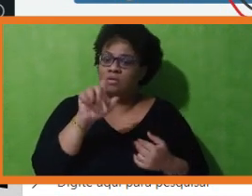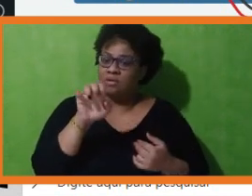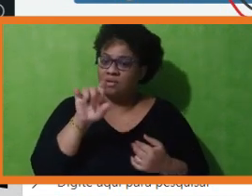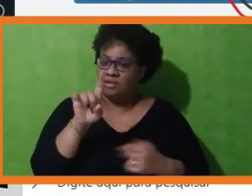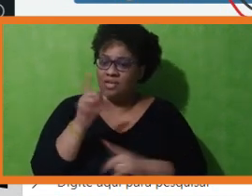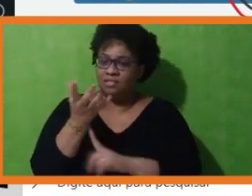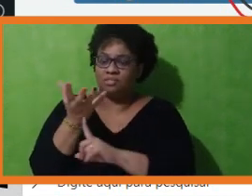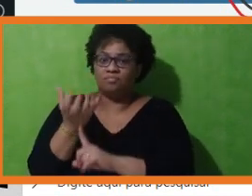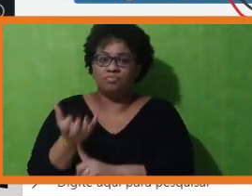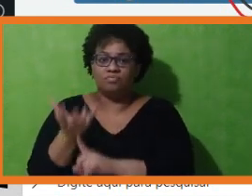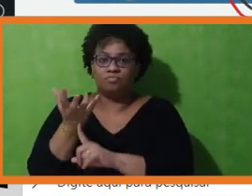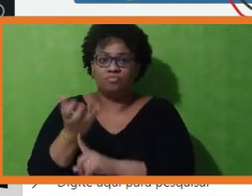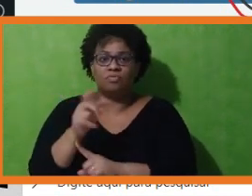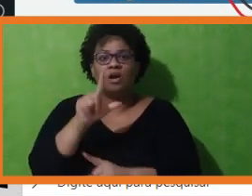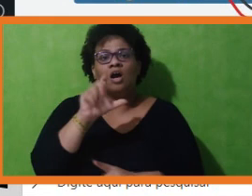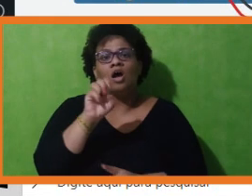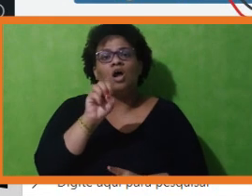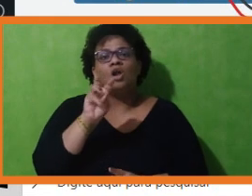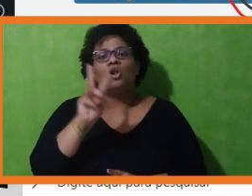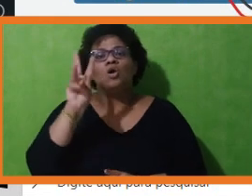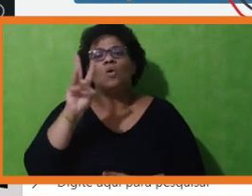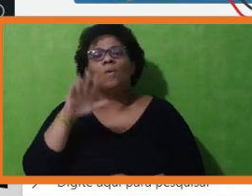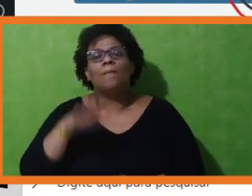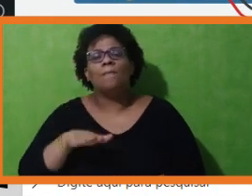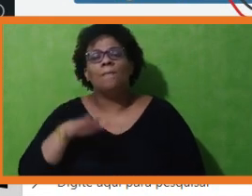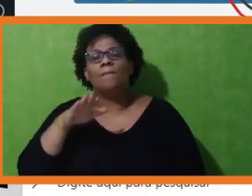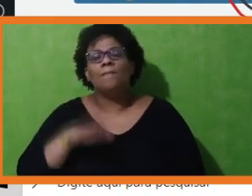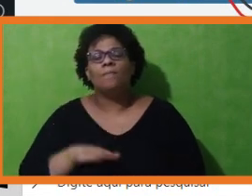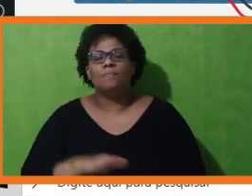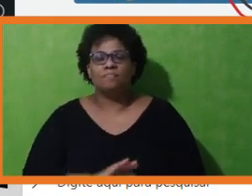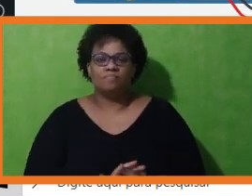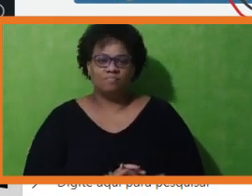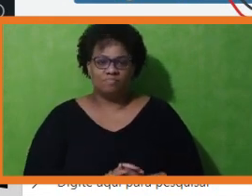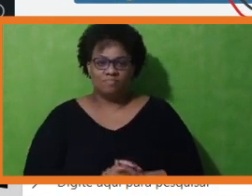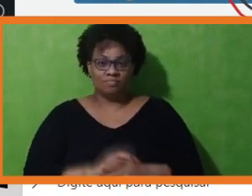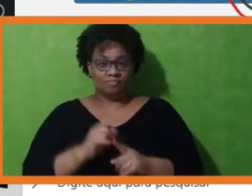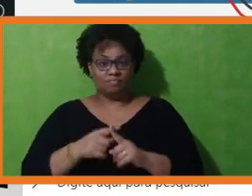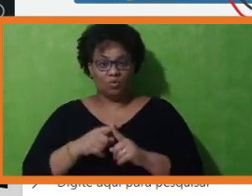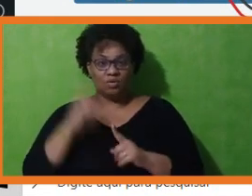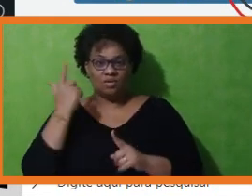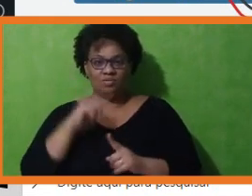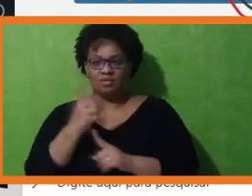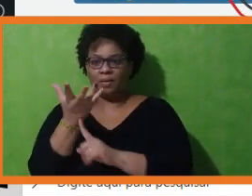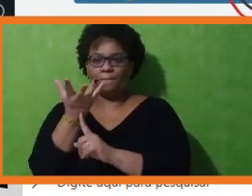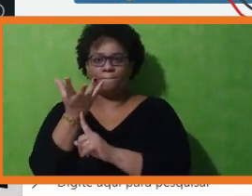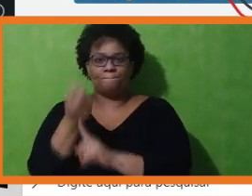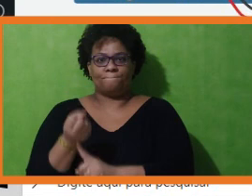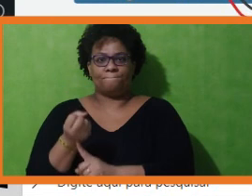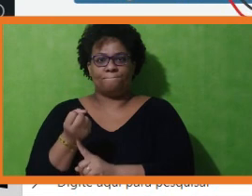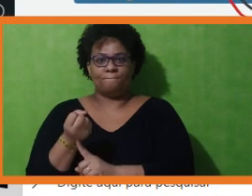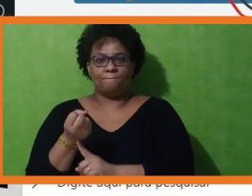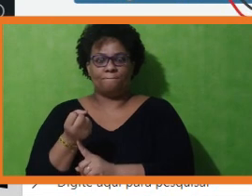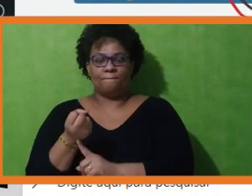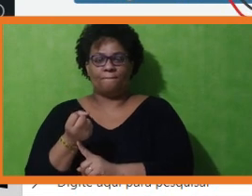write LED low, L-O-W, certo? Porque aí ele desliga o